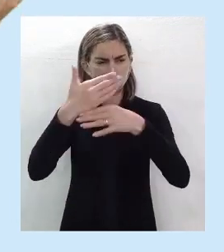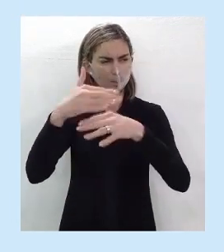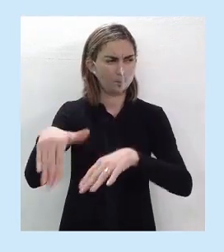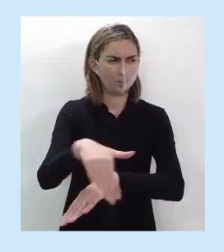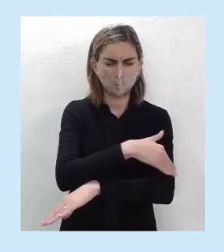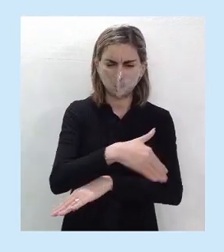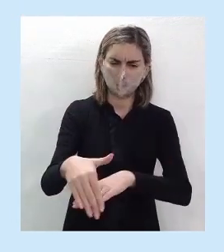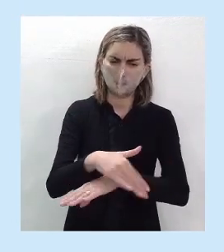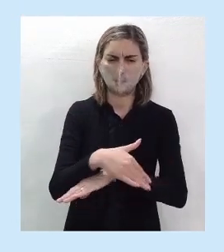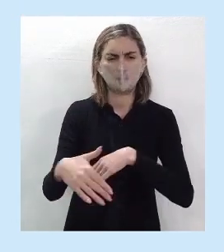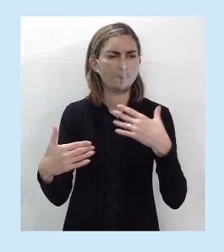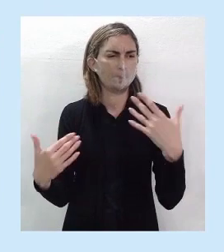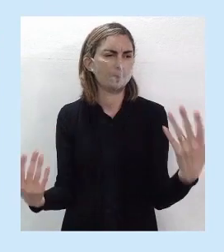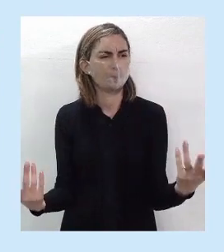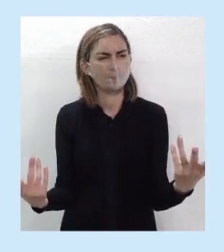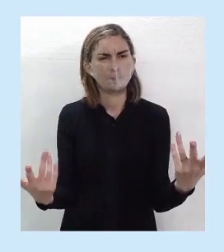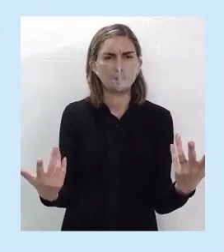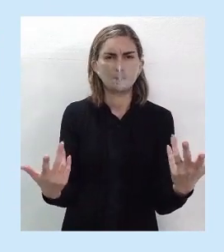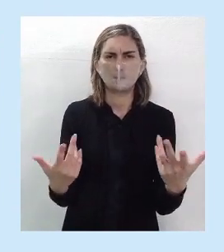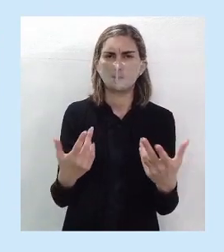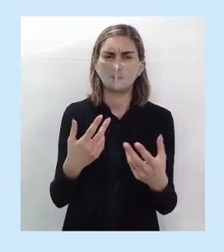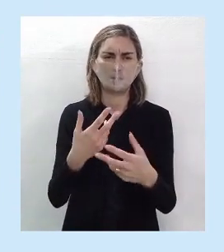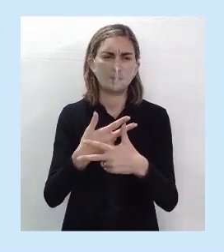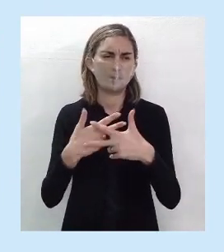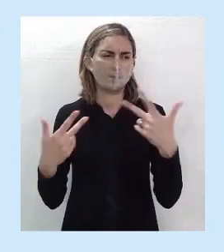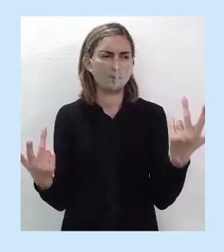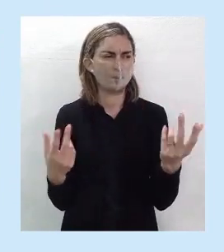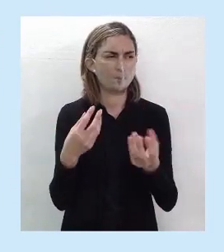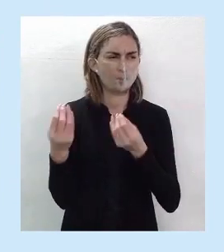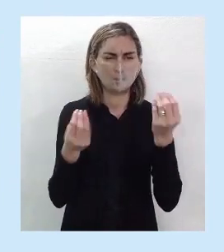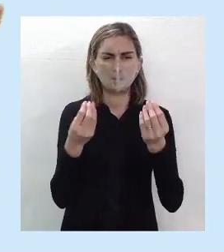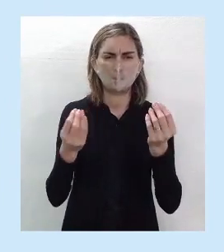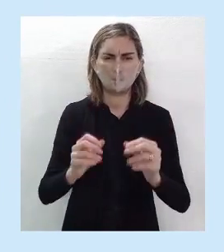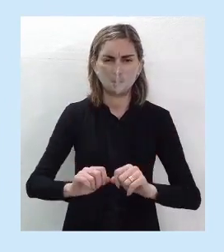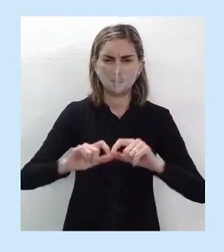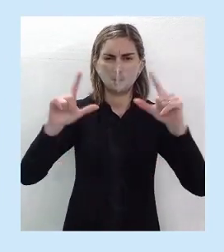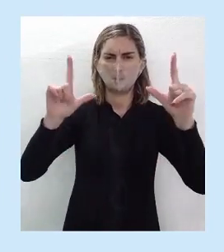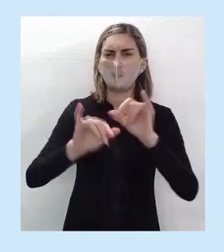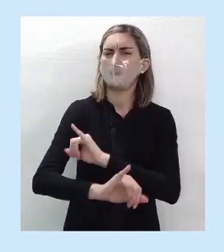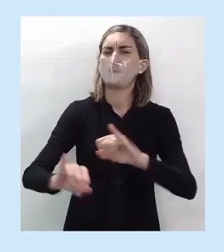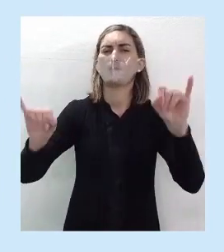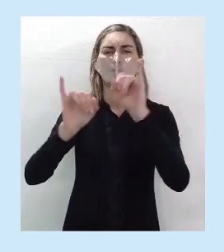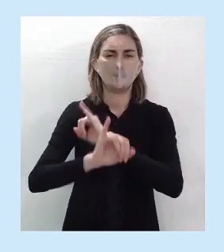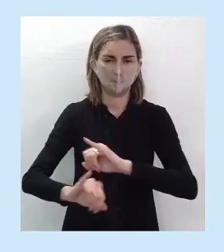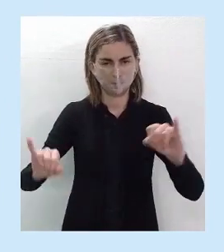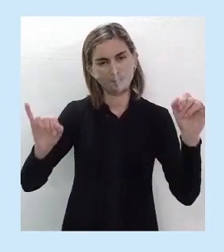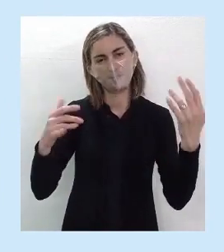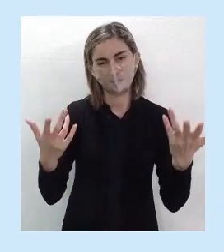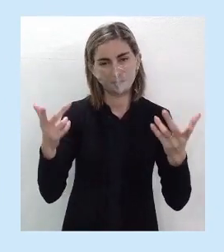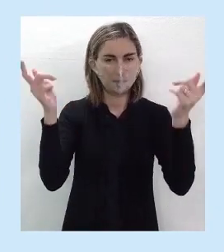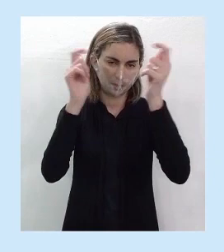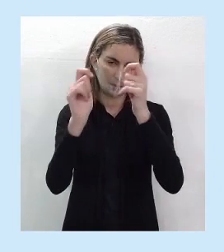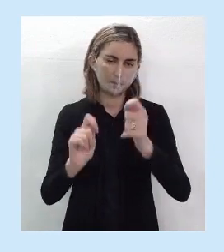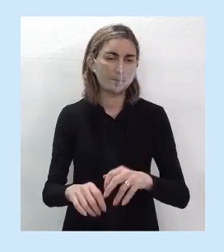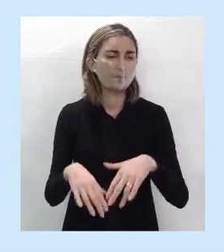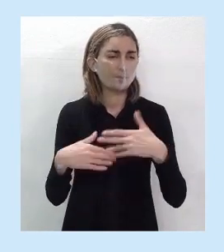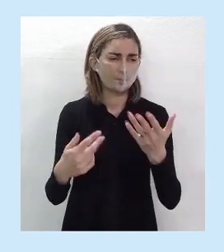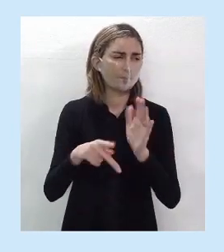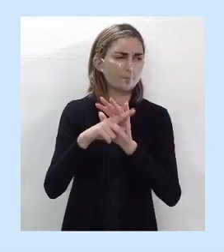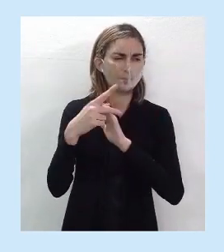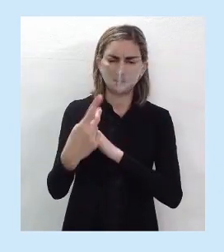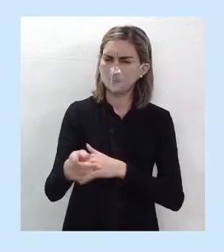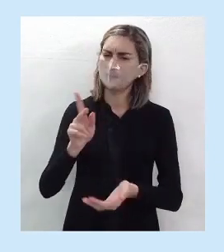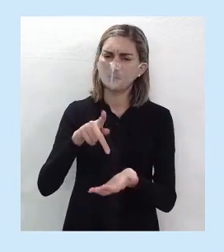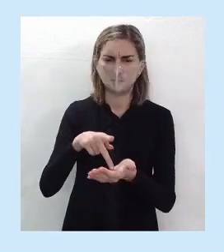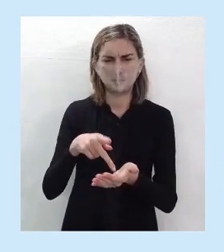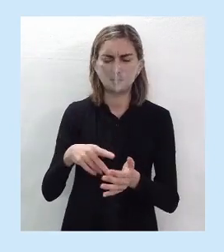públicas da rua uma grande, não é, digamos assim, página de postagens das nossas artes. Faz parte, na